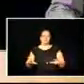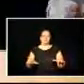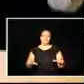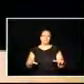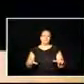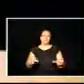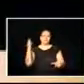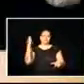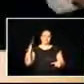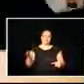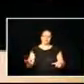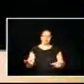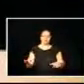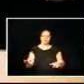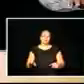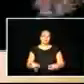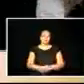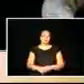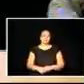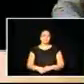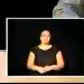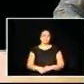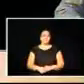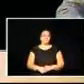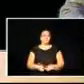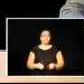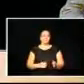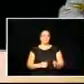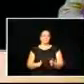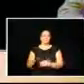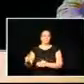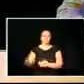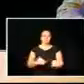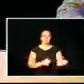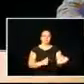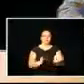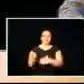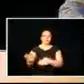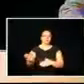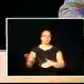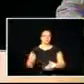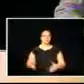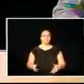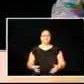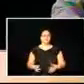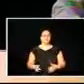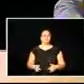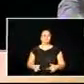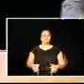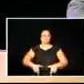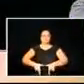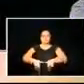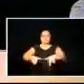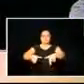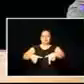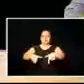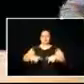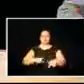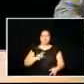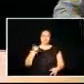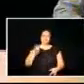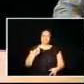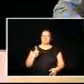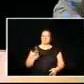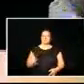fator. Um fator colocado que desvio de função, realmente, tem que ver isso com cuidado, tem que tomar